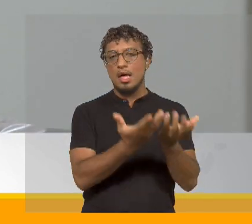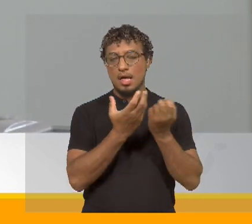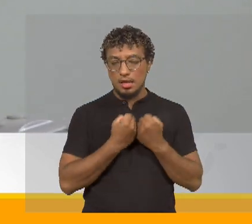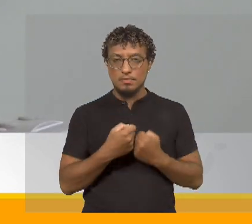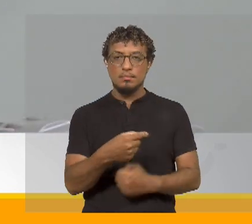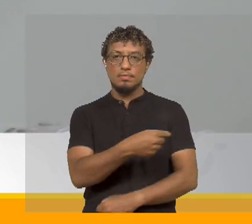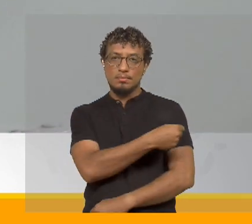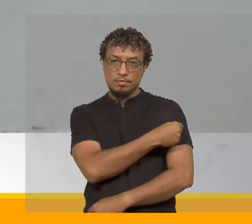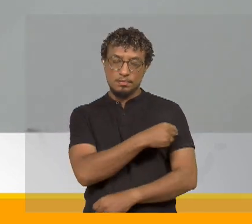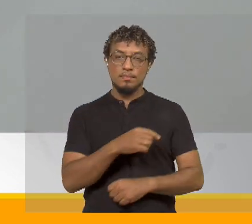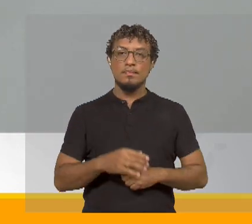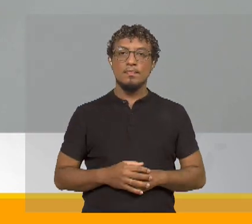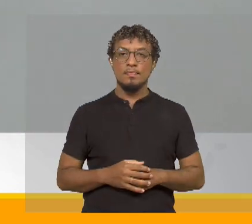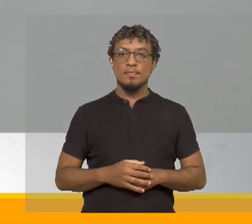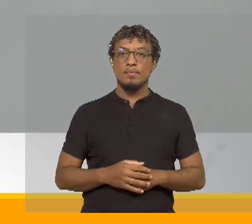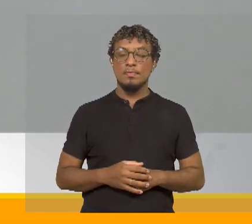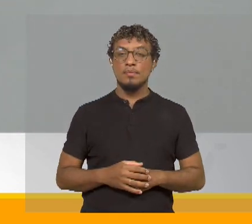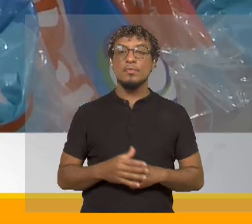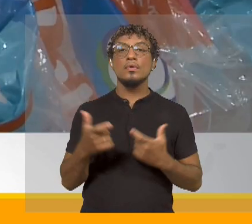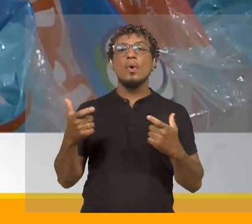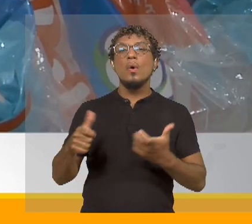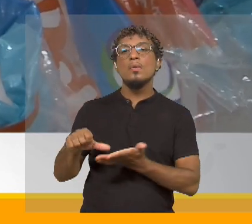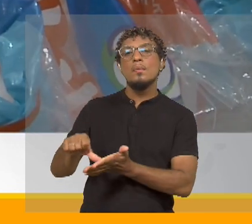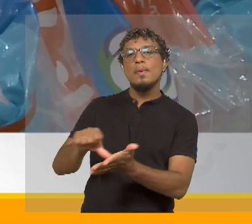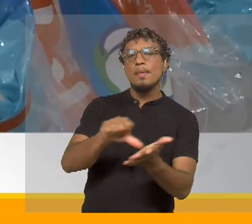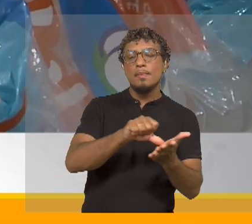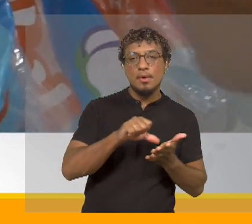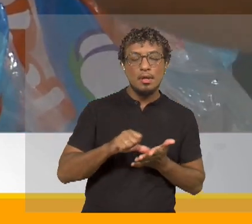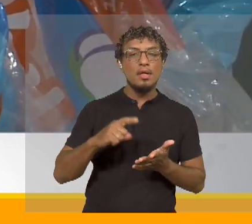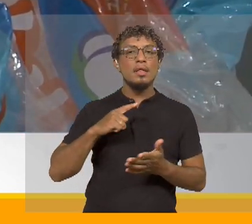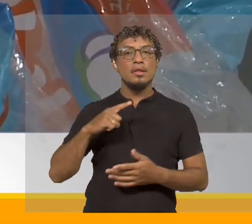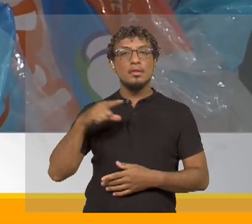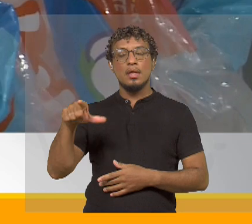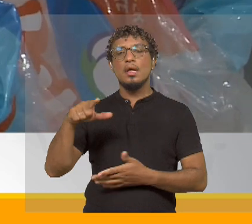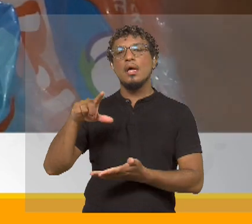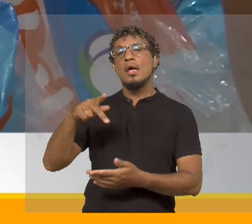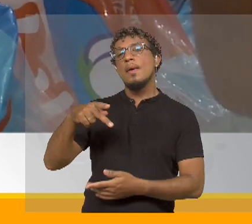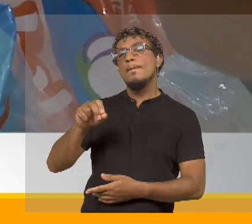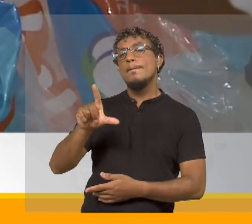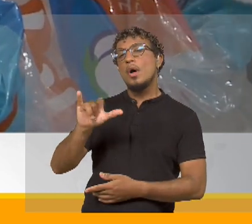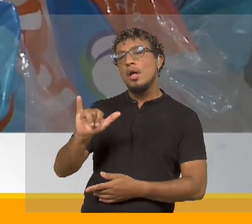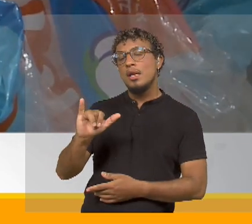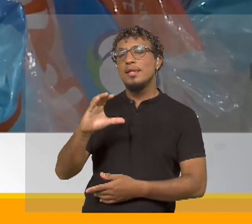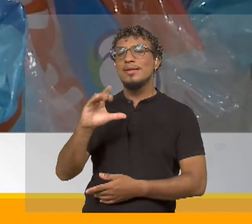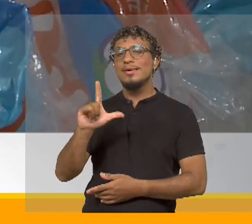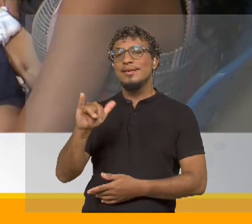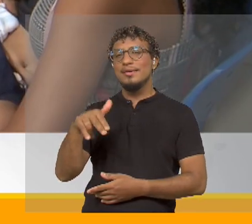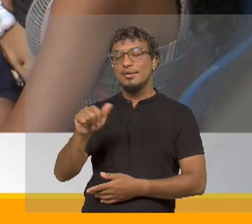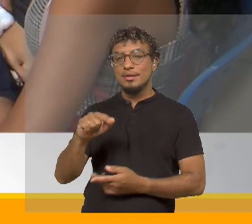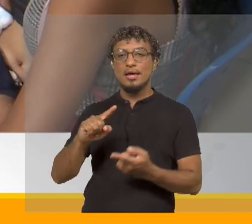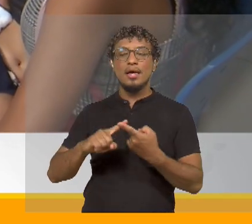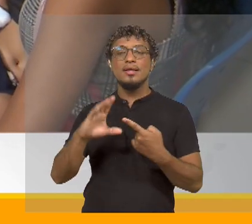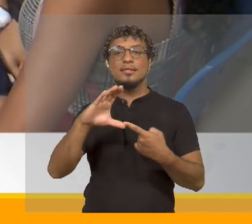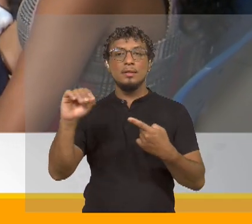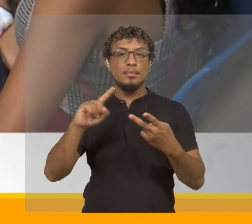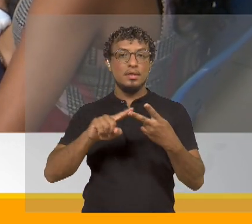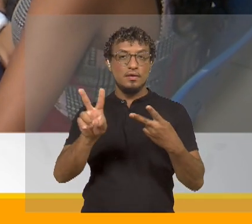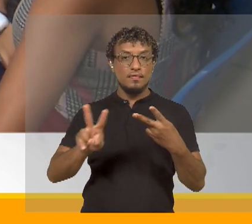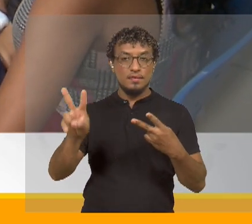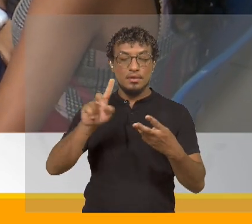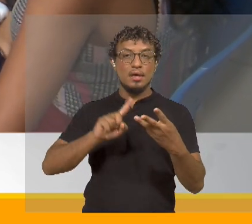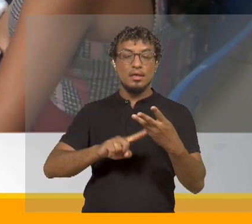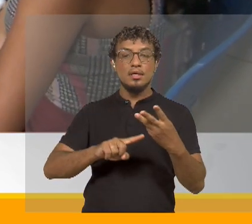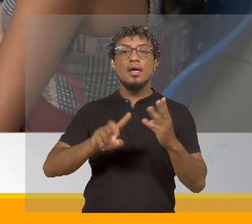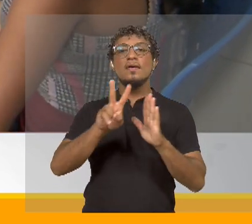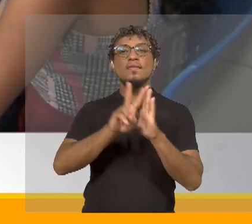dose imunizante. Dentre os pontos de vacinação estão as policlínicas do Vinhais, Cidade Operária e Vila